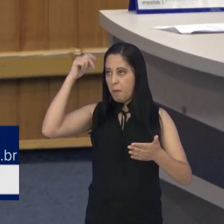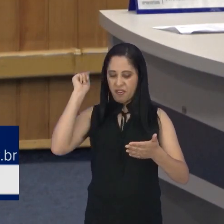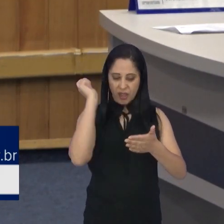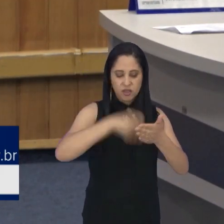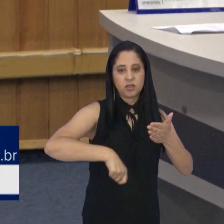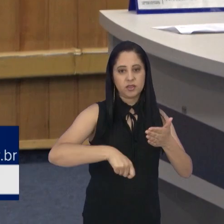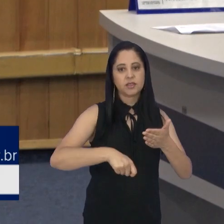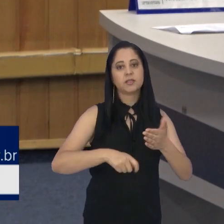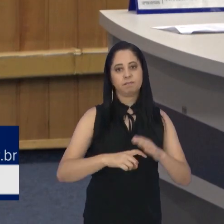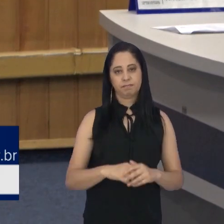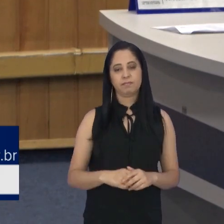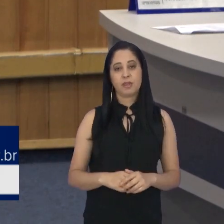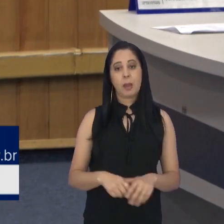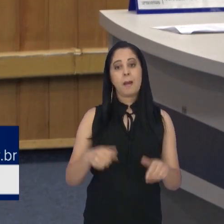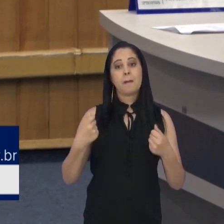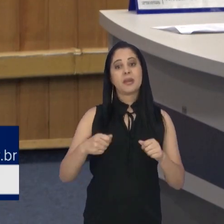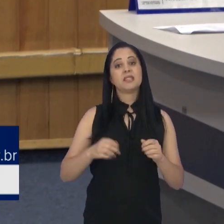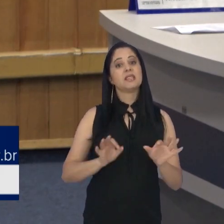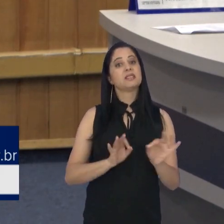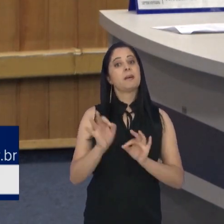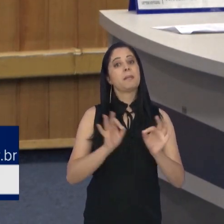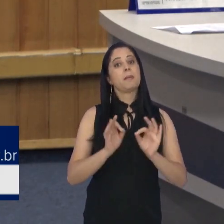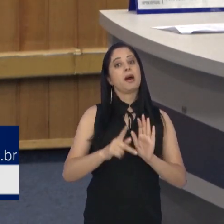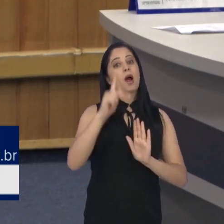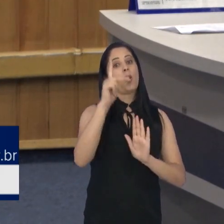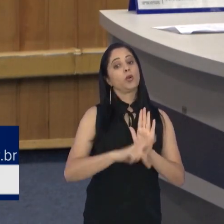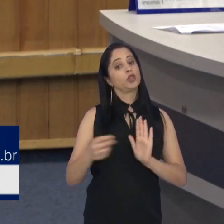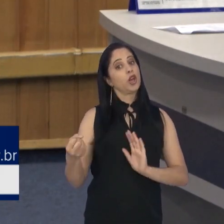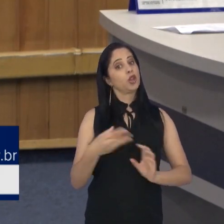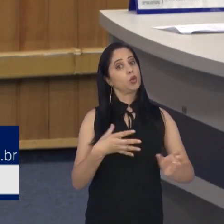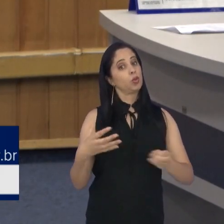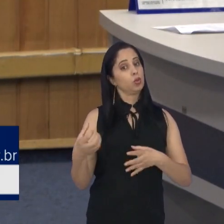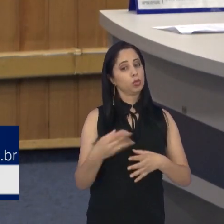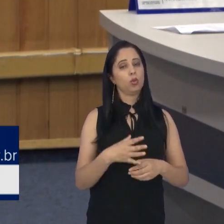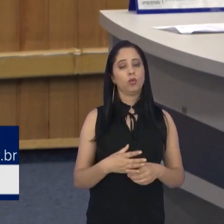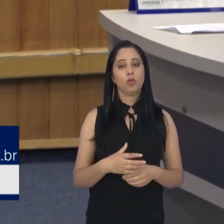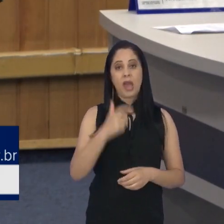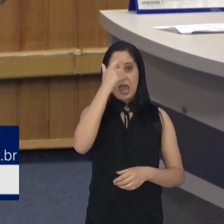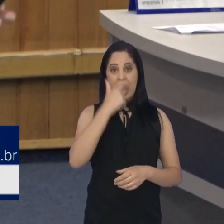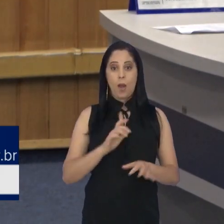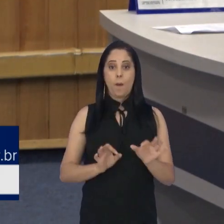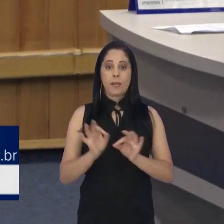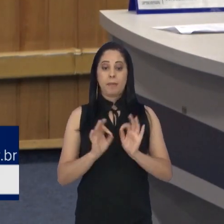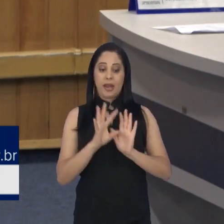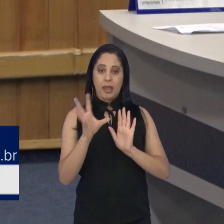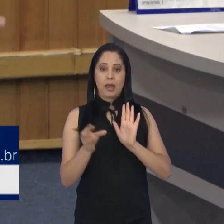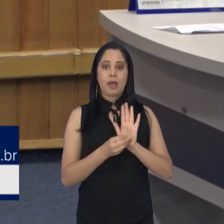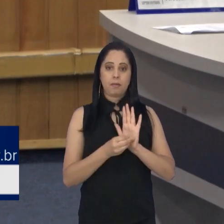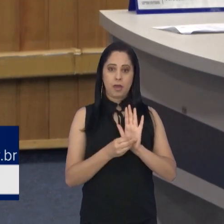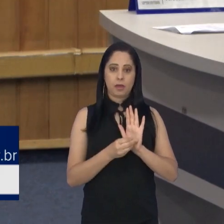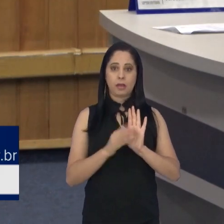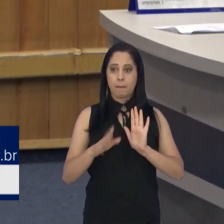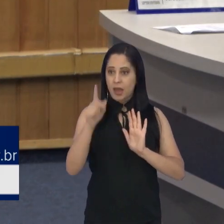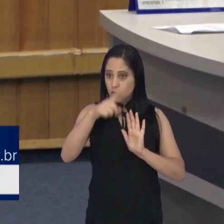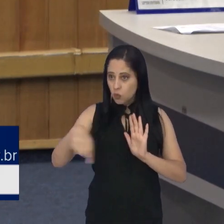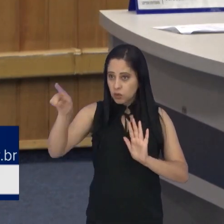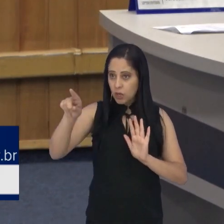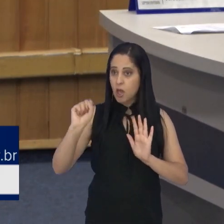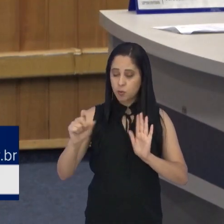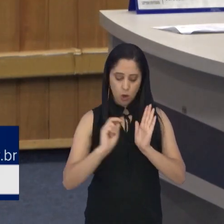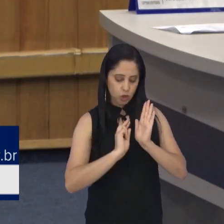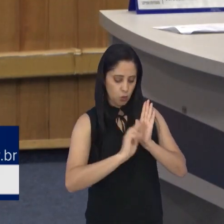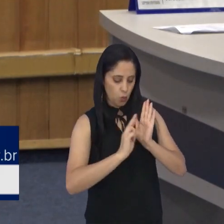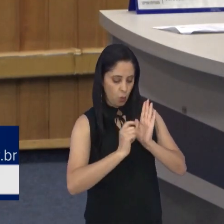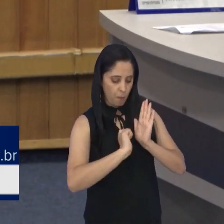que a gente possa fazer o projeto corretivo, e agora foi uma emenda minha, mas que a gente possa assinar todos em conjunto